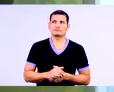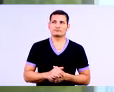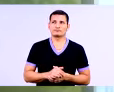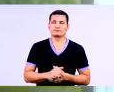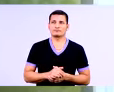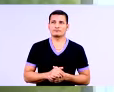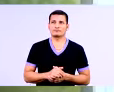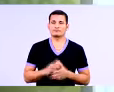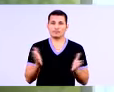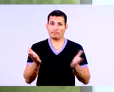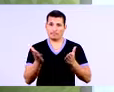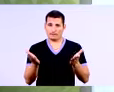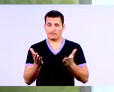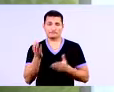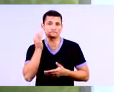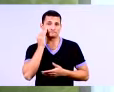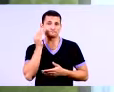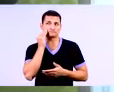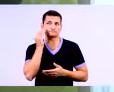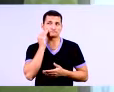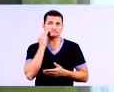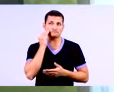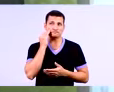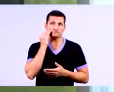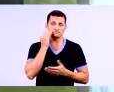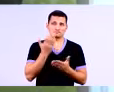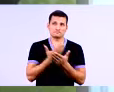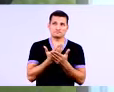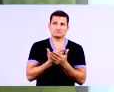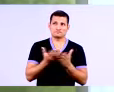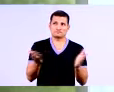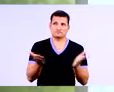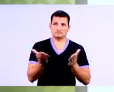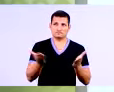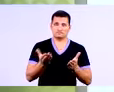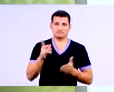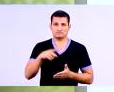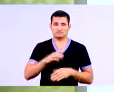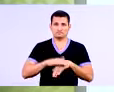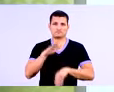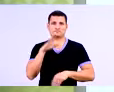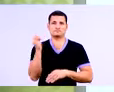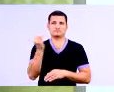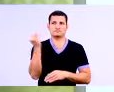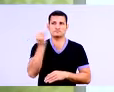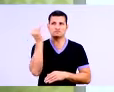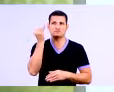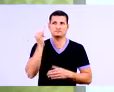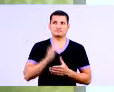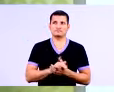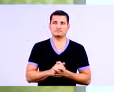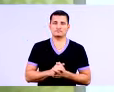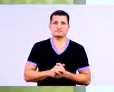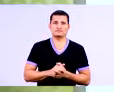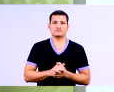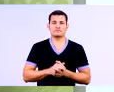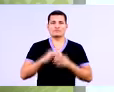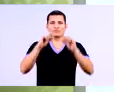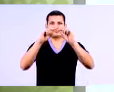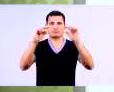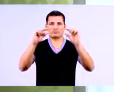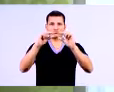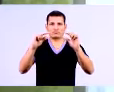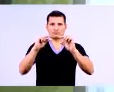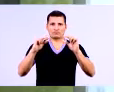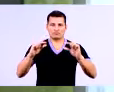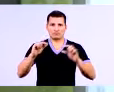Agora nós vamos tratar sobre que, na aula de hoje, é sem dúvida o mais importante. É sobre o formulário. O